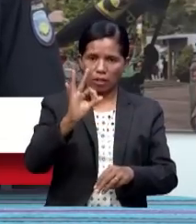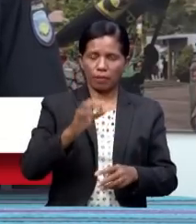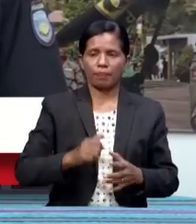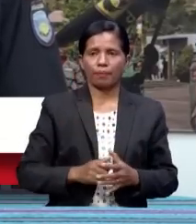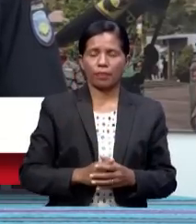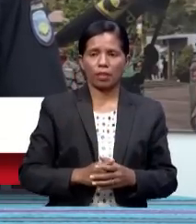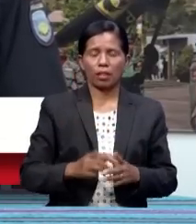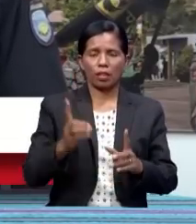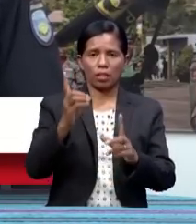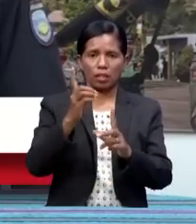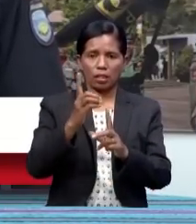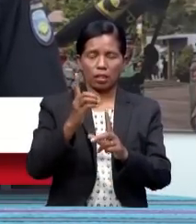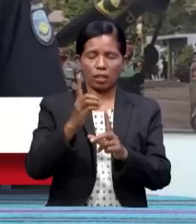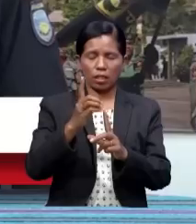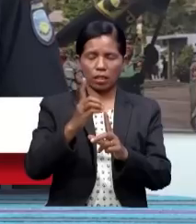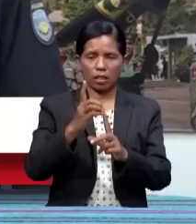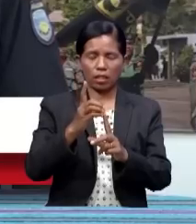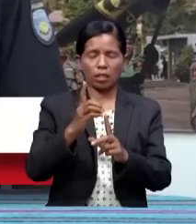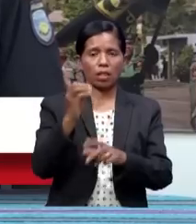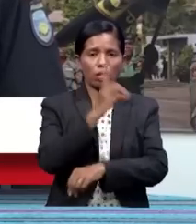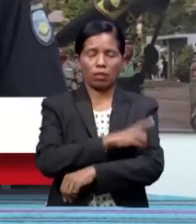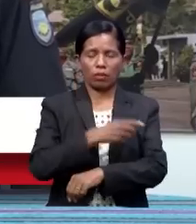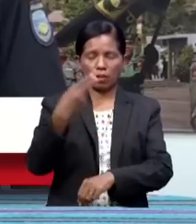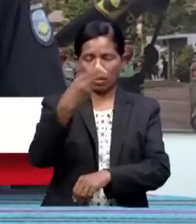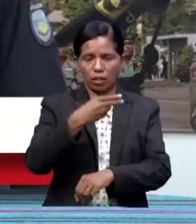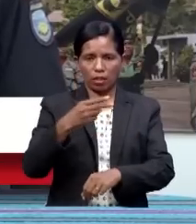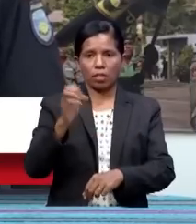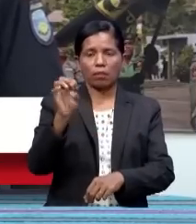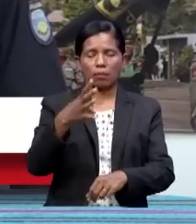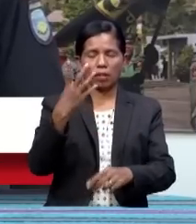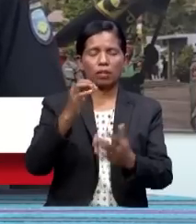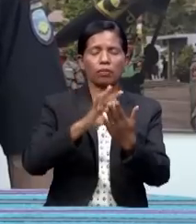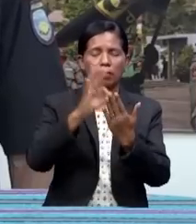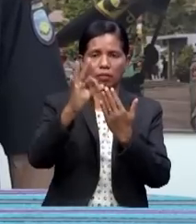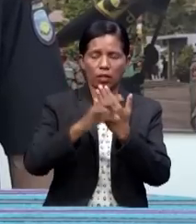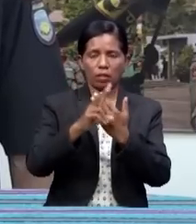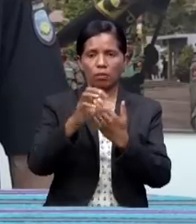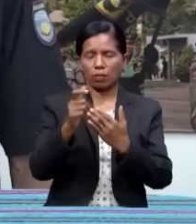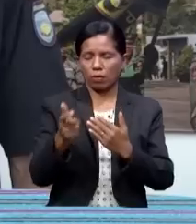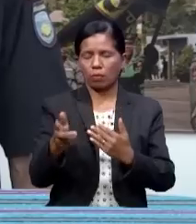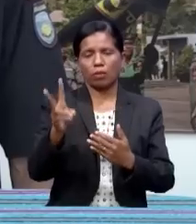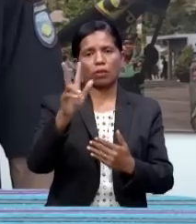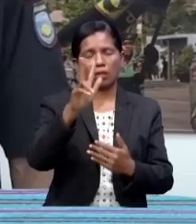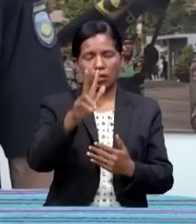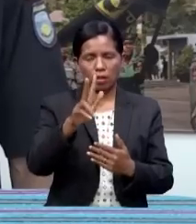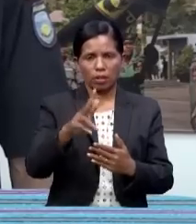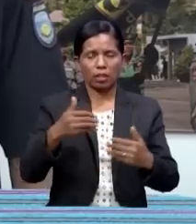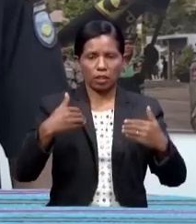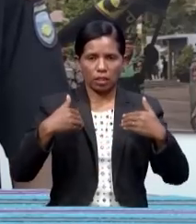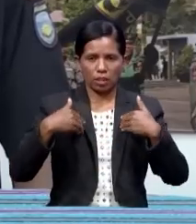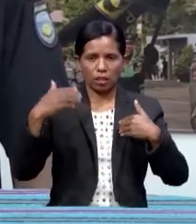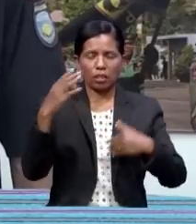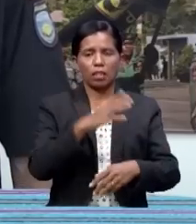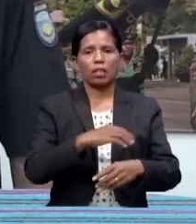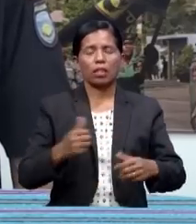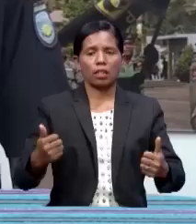E agora, quinta-feira, 15 de fevereiro de 2023, acontece um incidente também fatal.